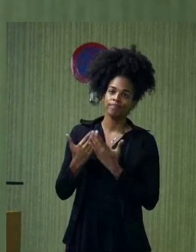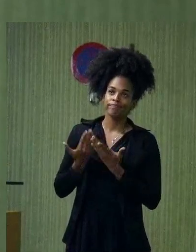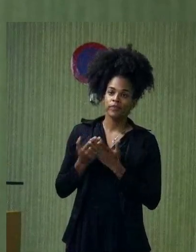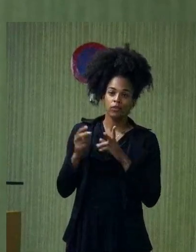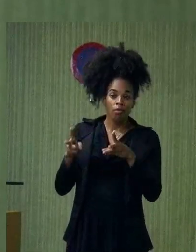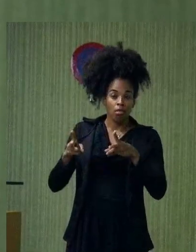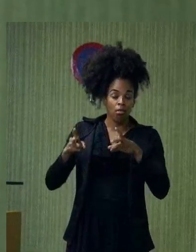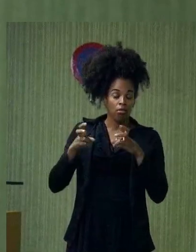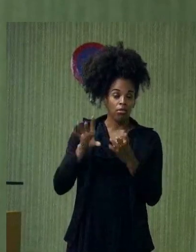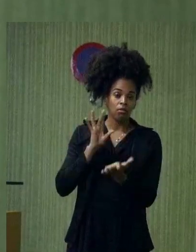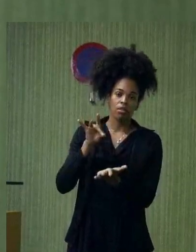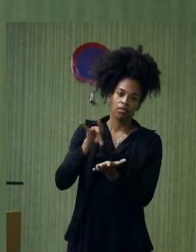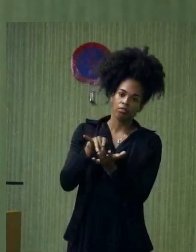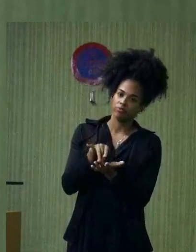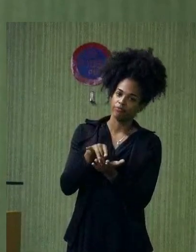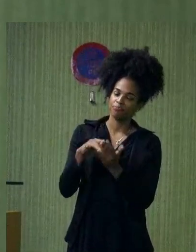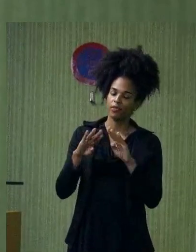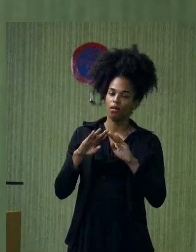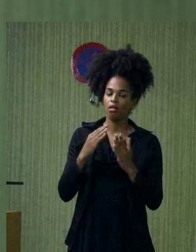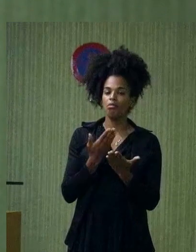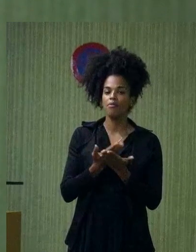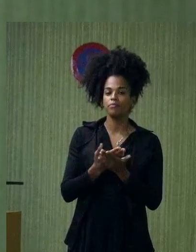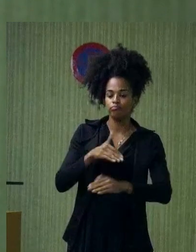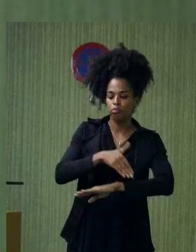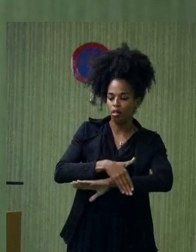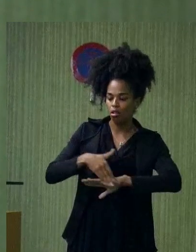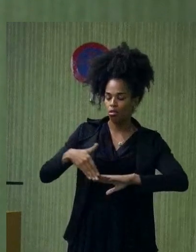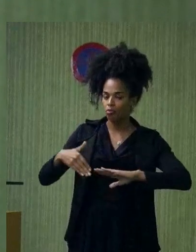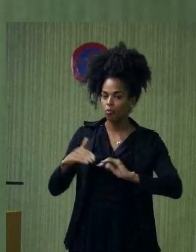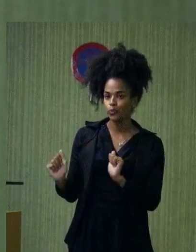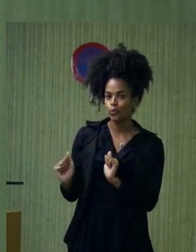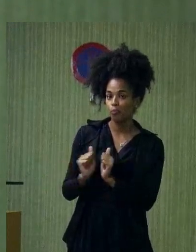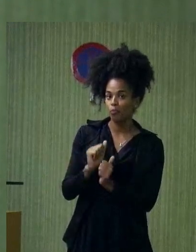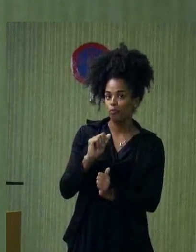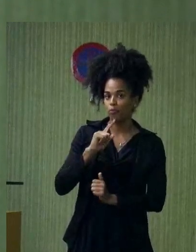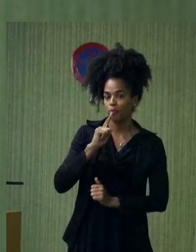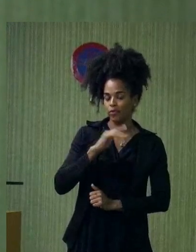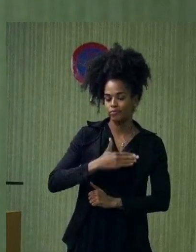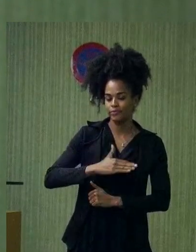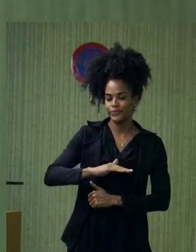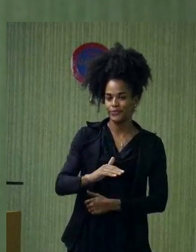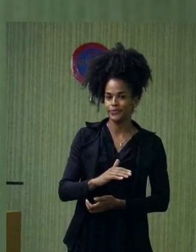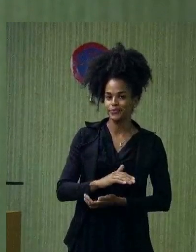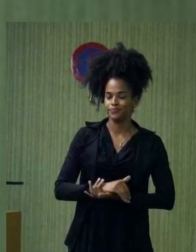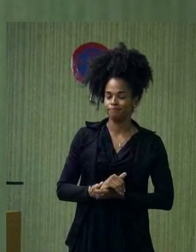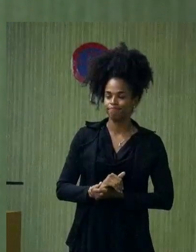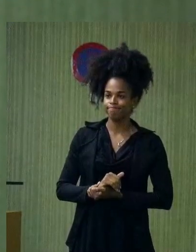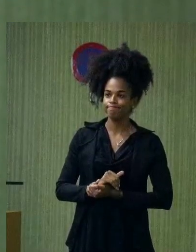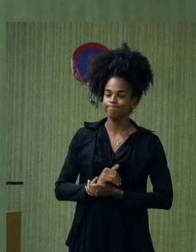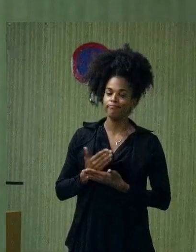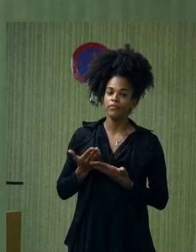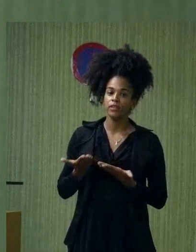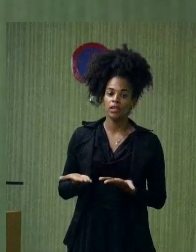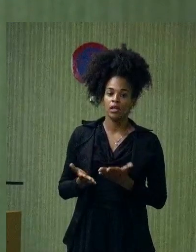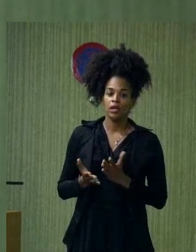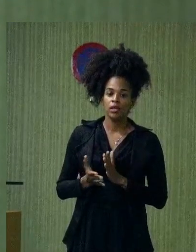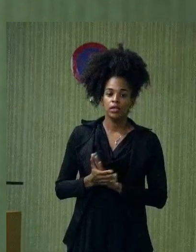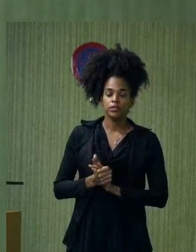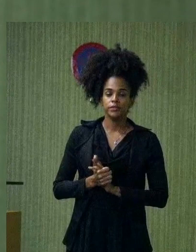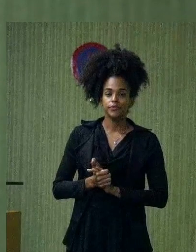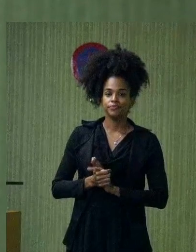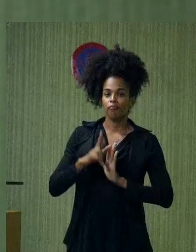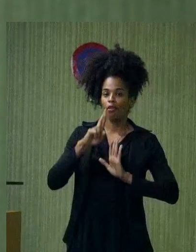com ribeirinhas né Sempre é assim pode passar Opa sou que passa e o relatório da das escolas